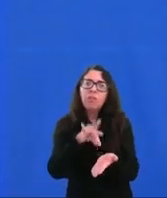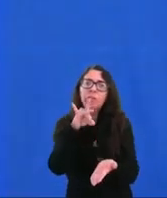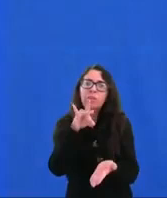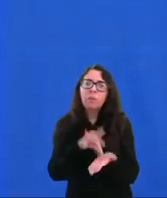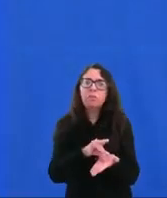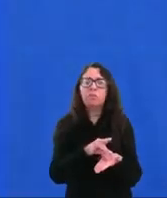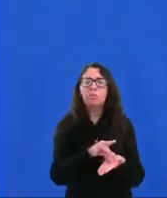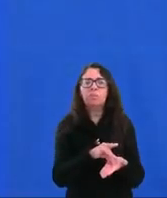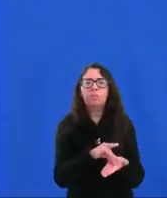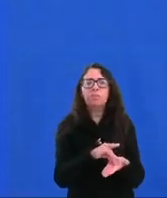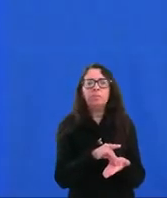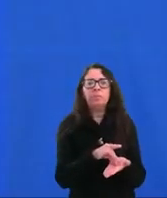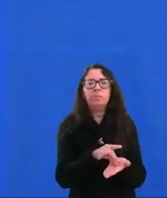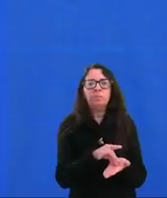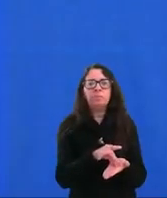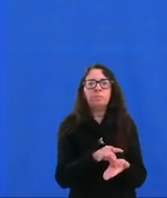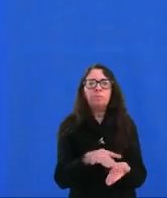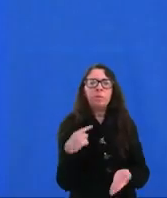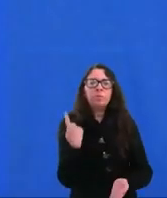Evangelho de João,